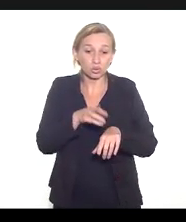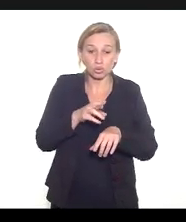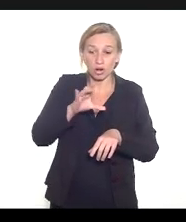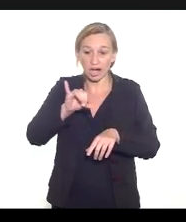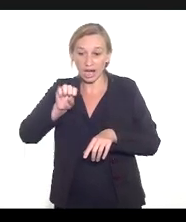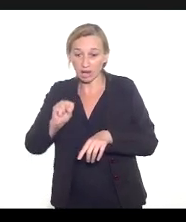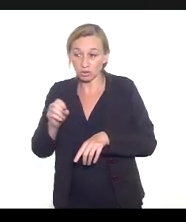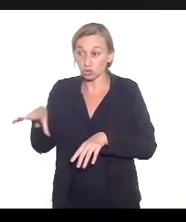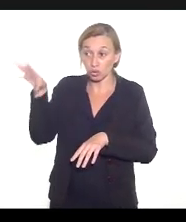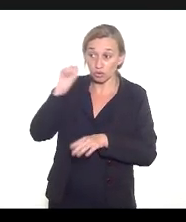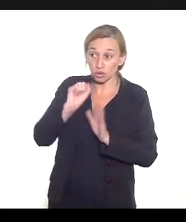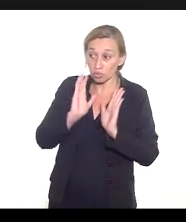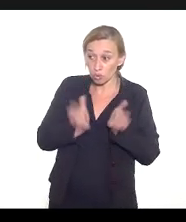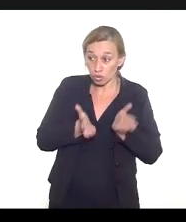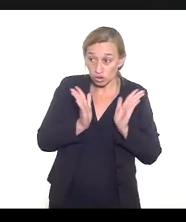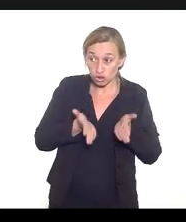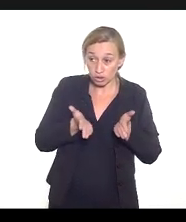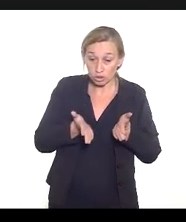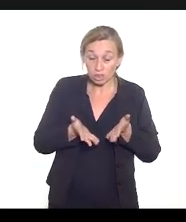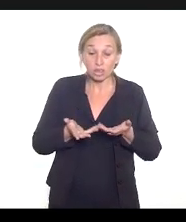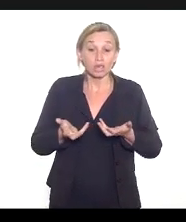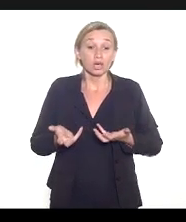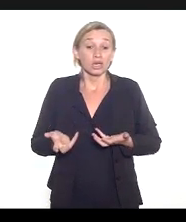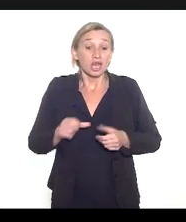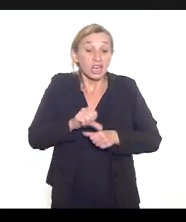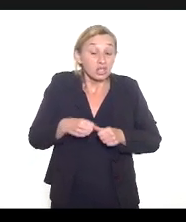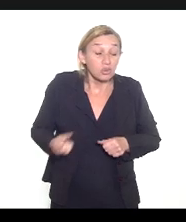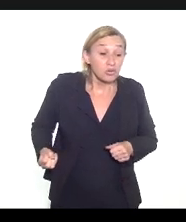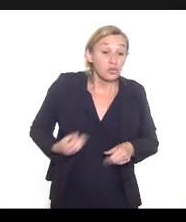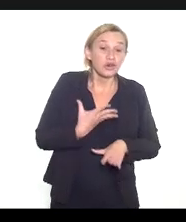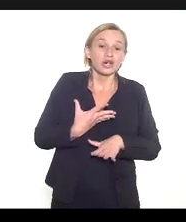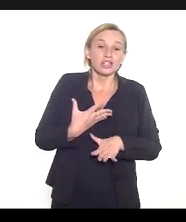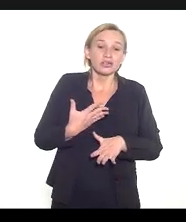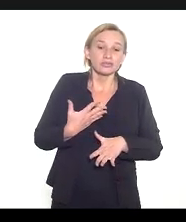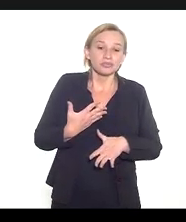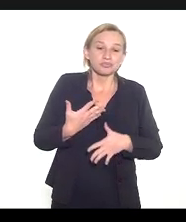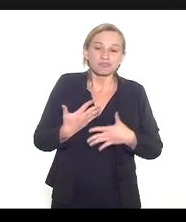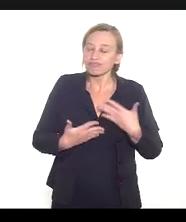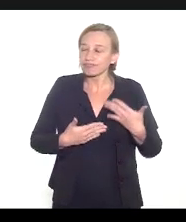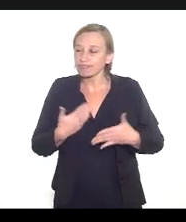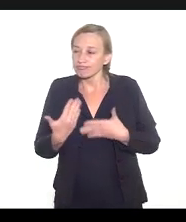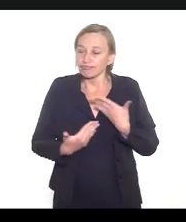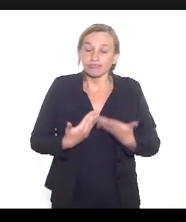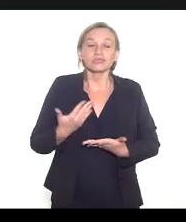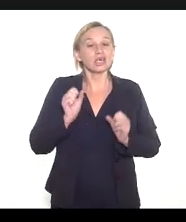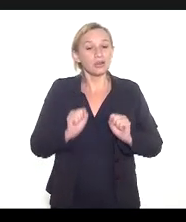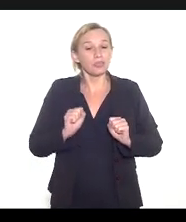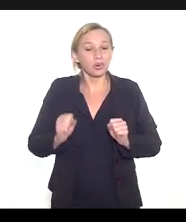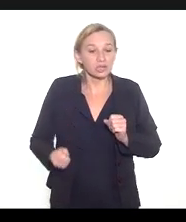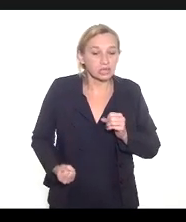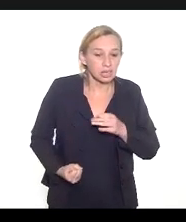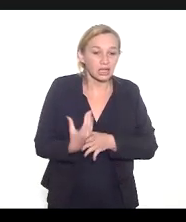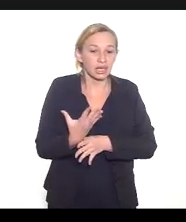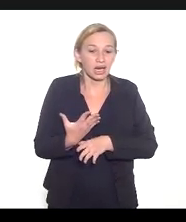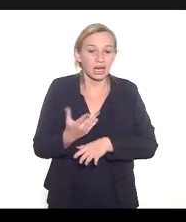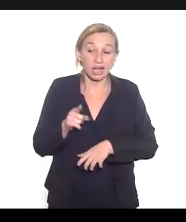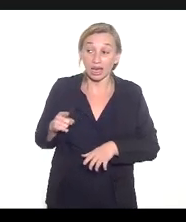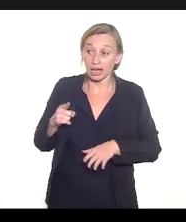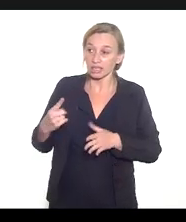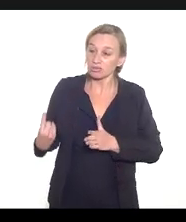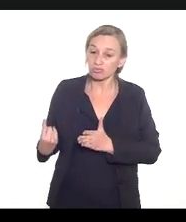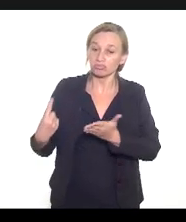que o ponto de ouvir hoje renovei a minha expectativa de que a gente possa construir aí um